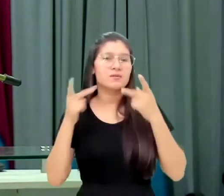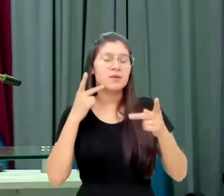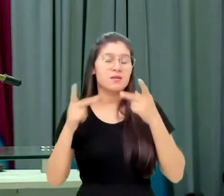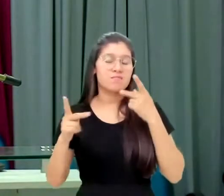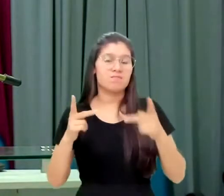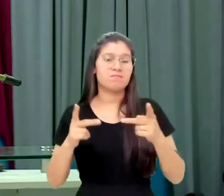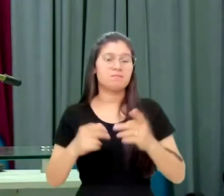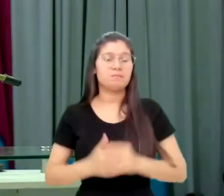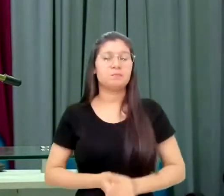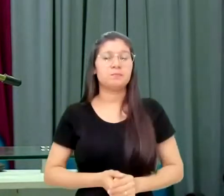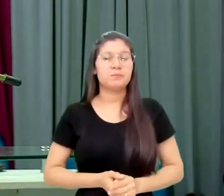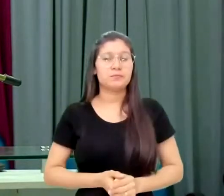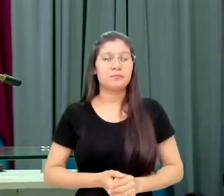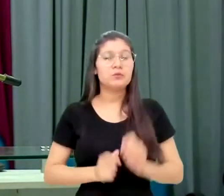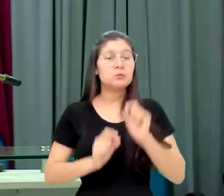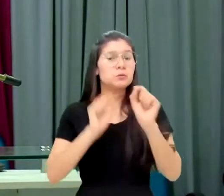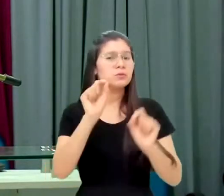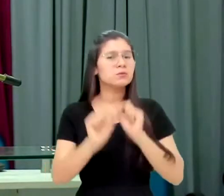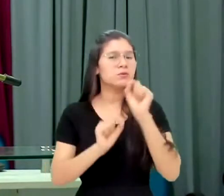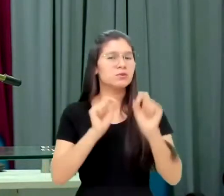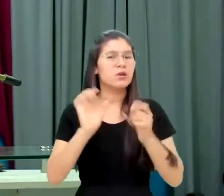Jesus